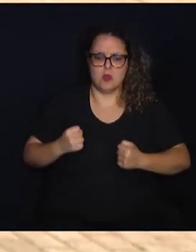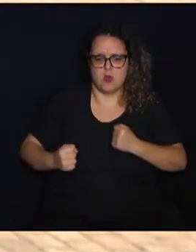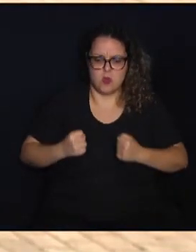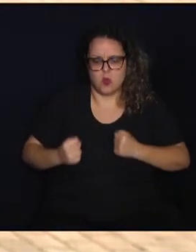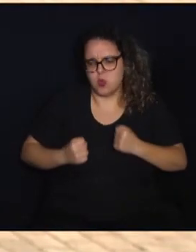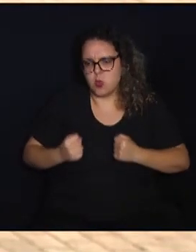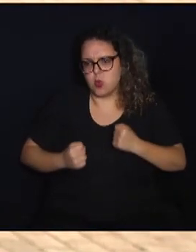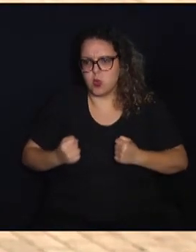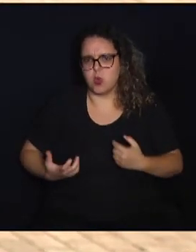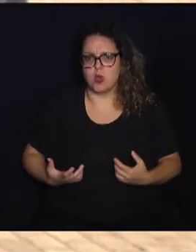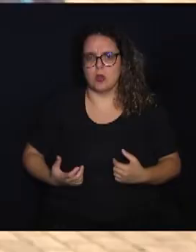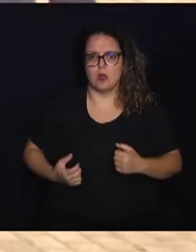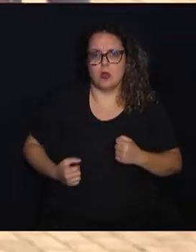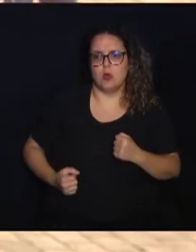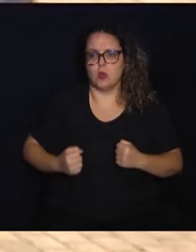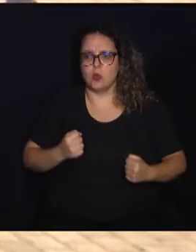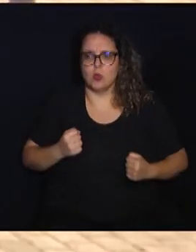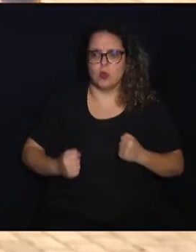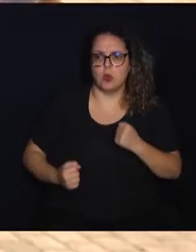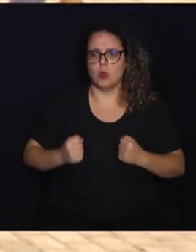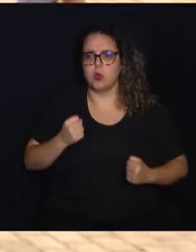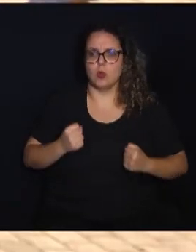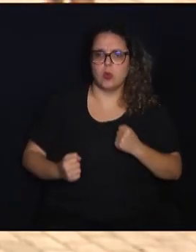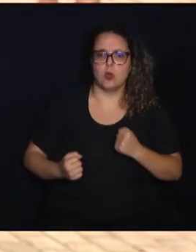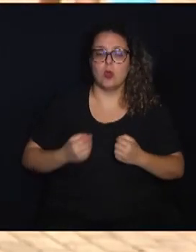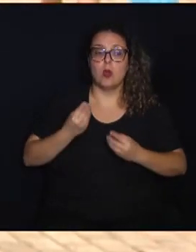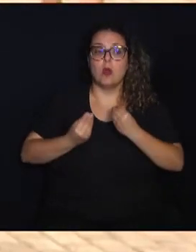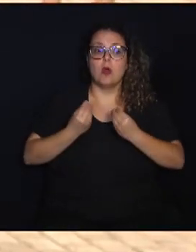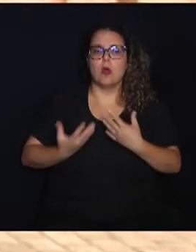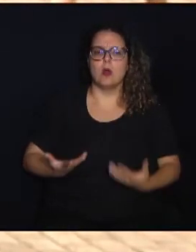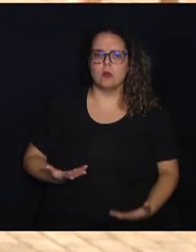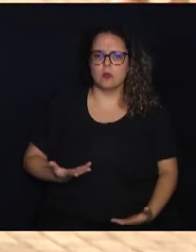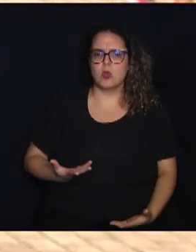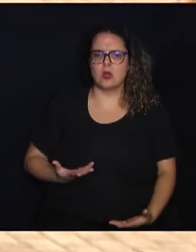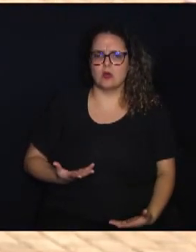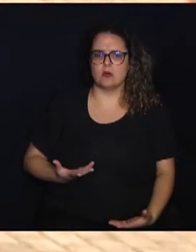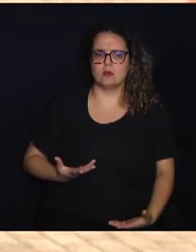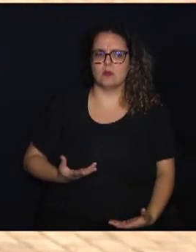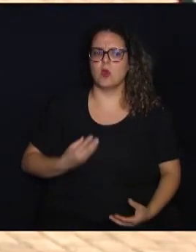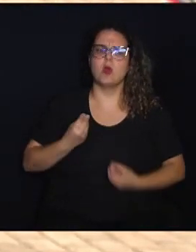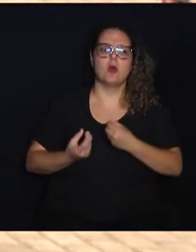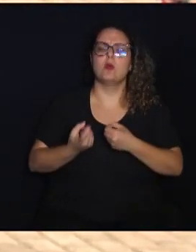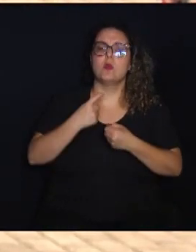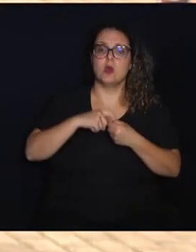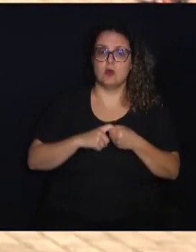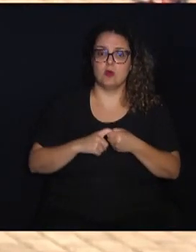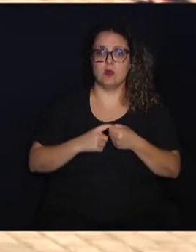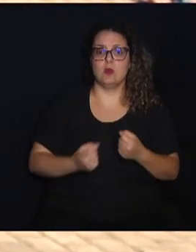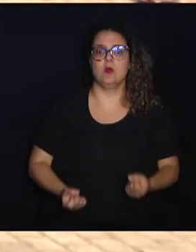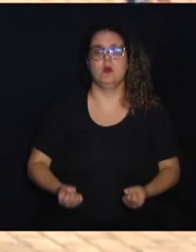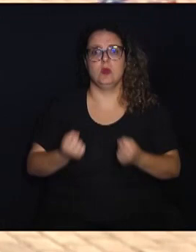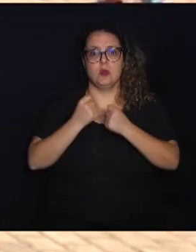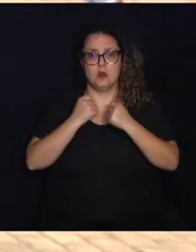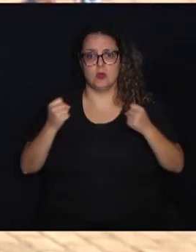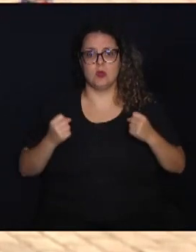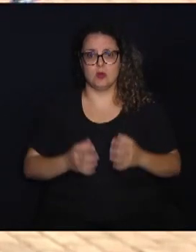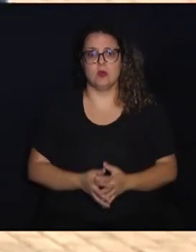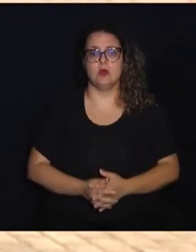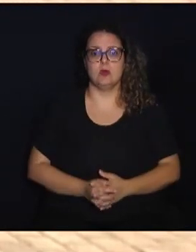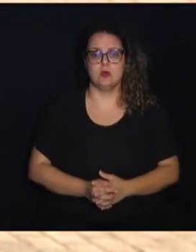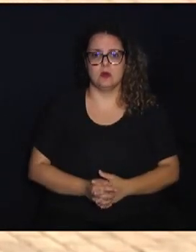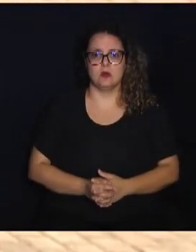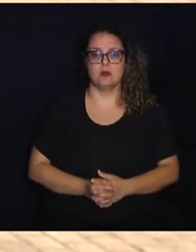correndo, trotando, fazendo como, né? Como deve ser o retorno às atividades físicas? E